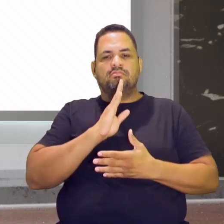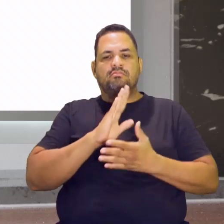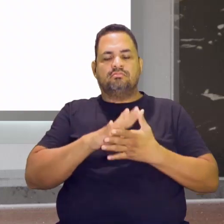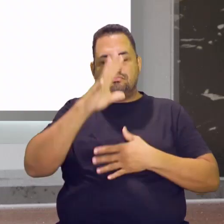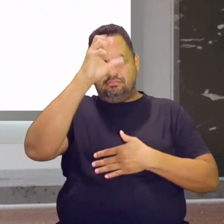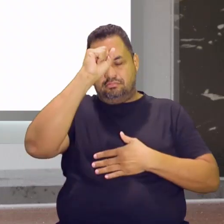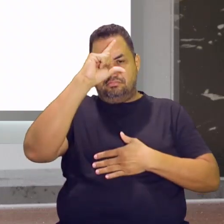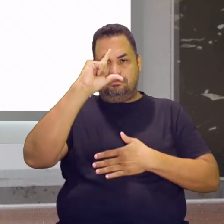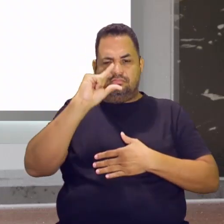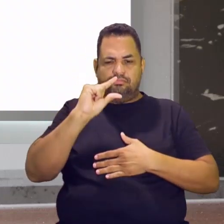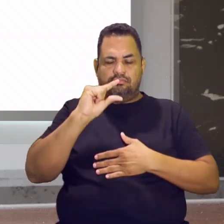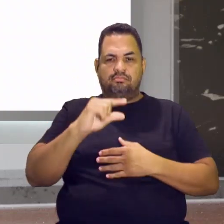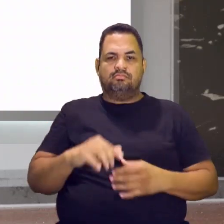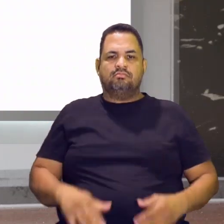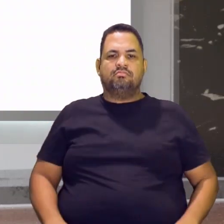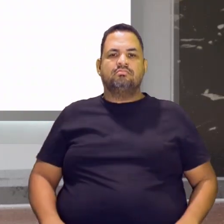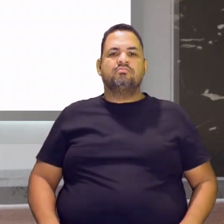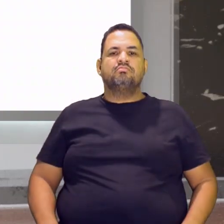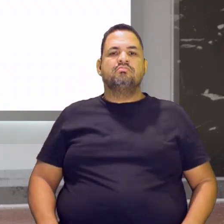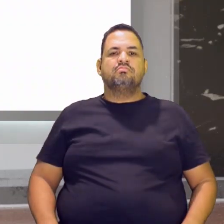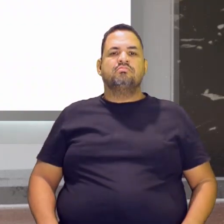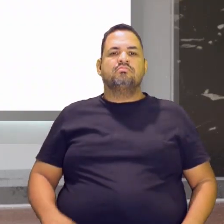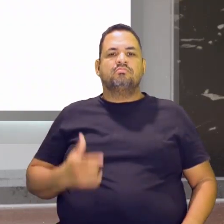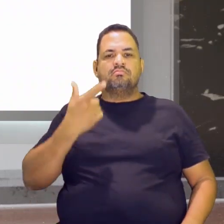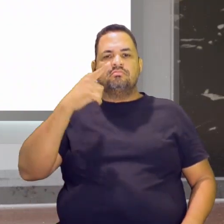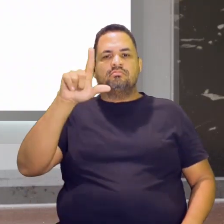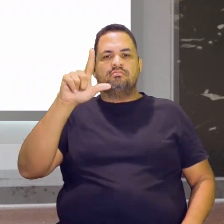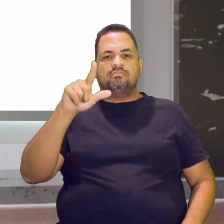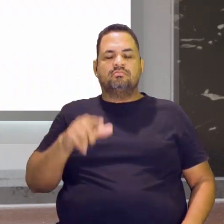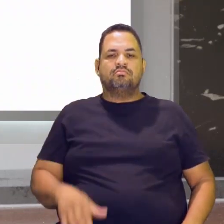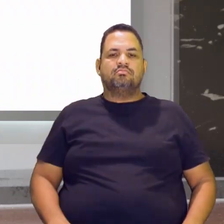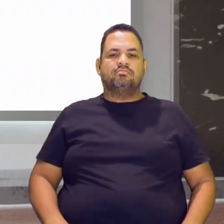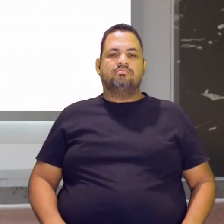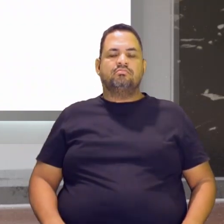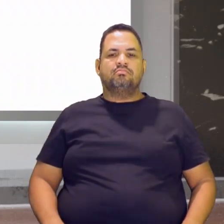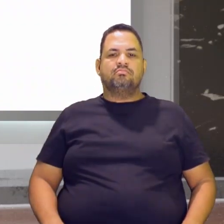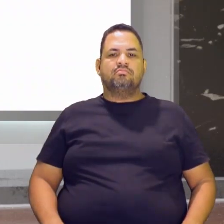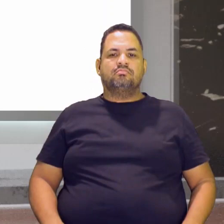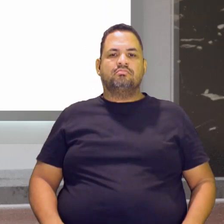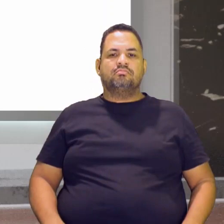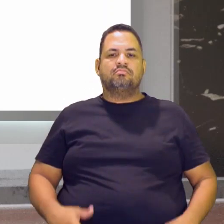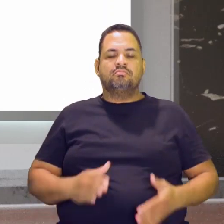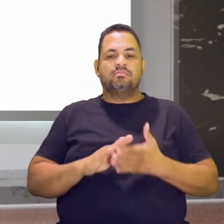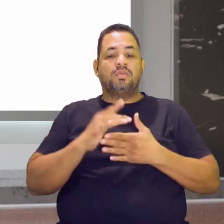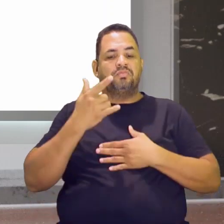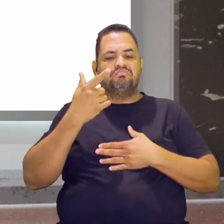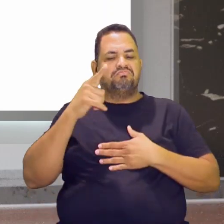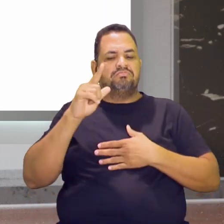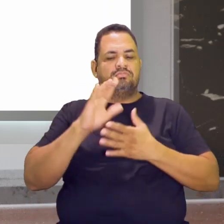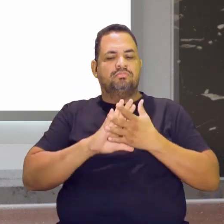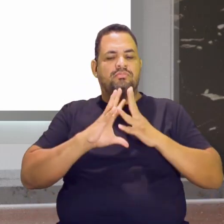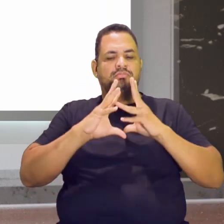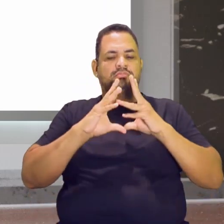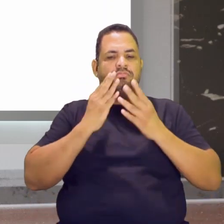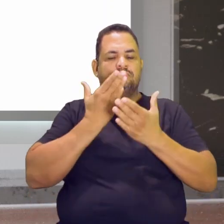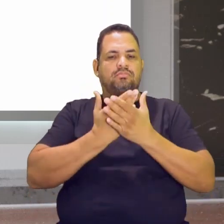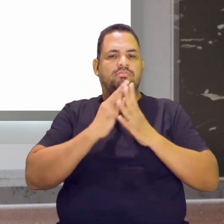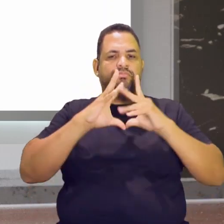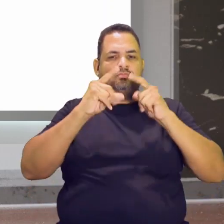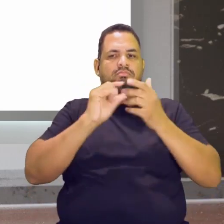de alguns gêneros musicais, não foram todos, certo? A gente não consegue estudar todos. Então tem